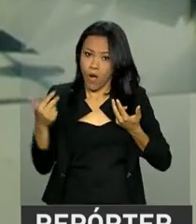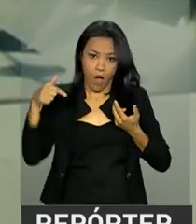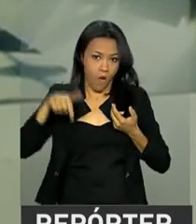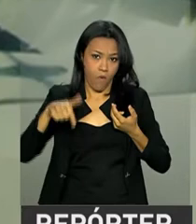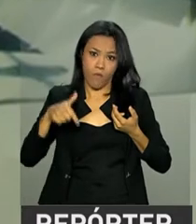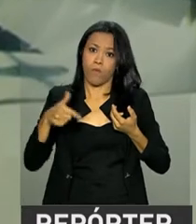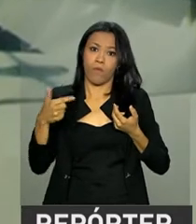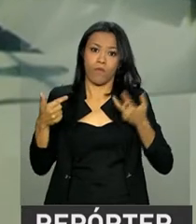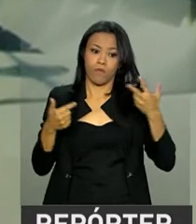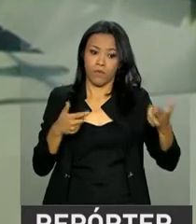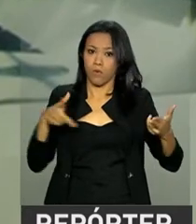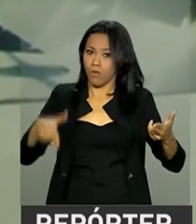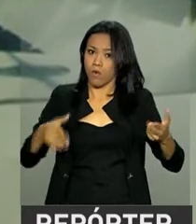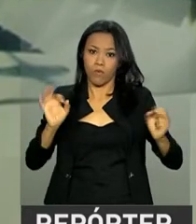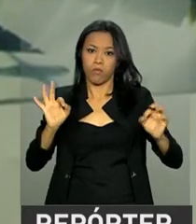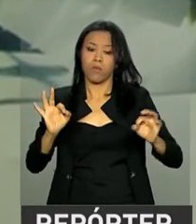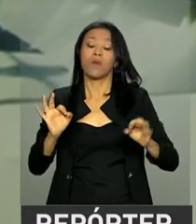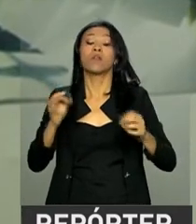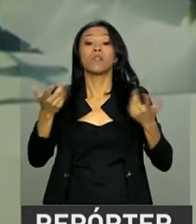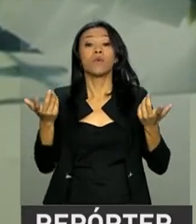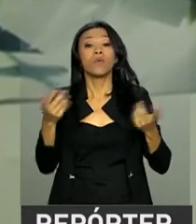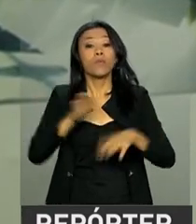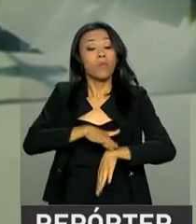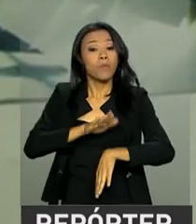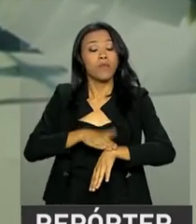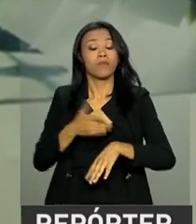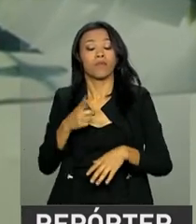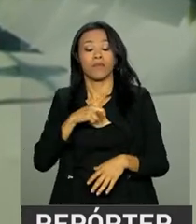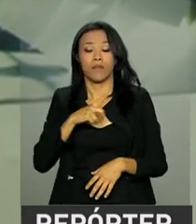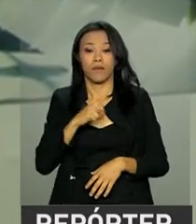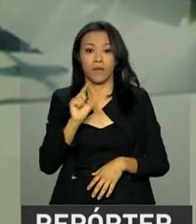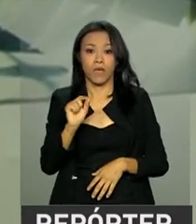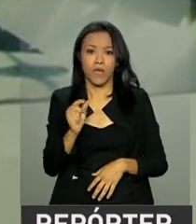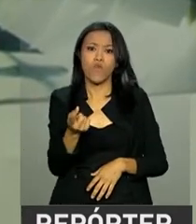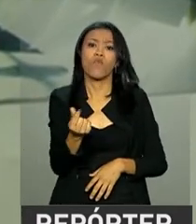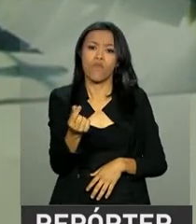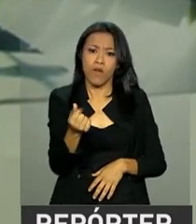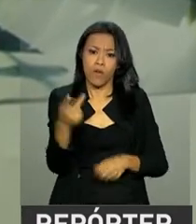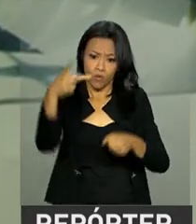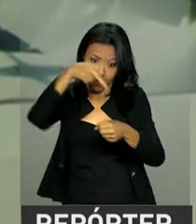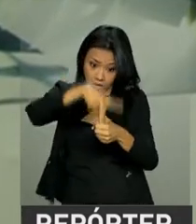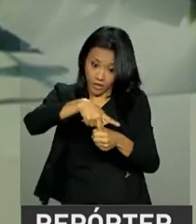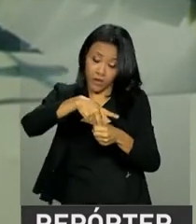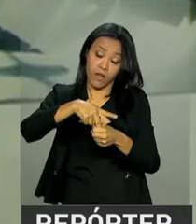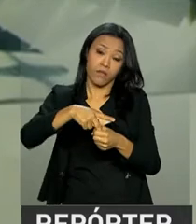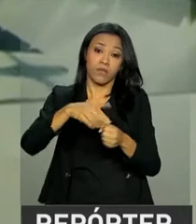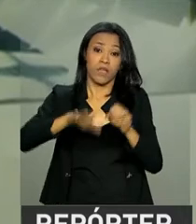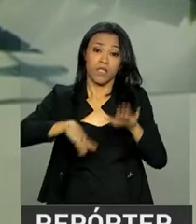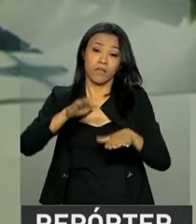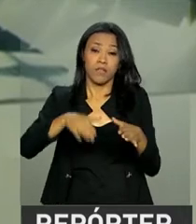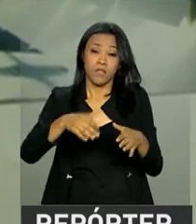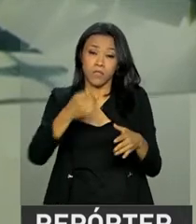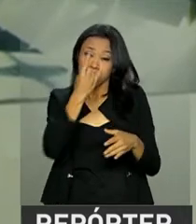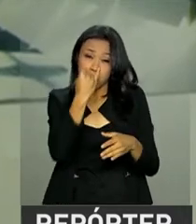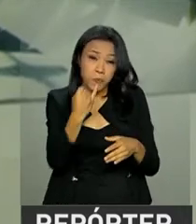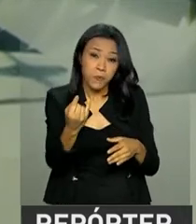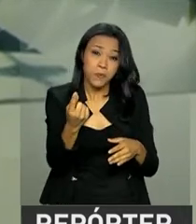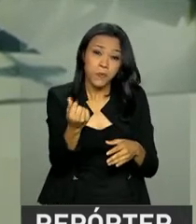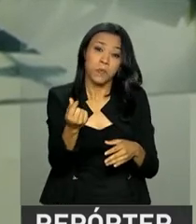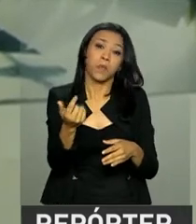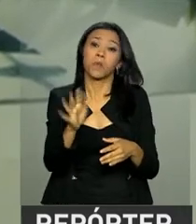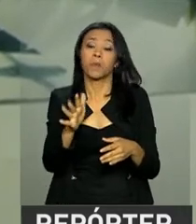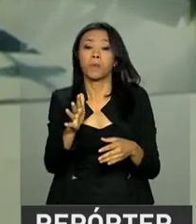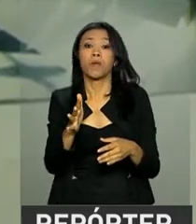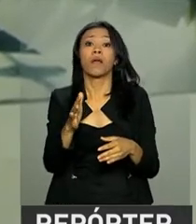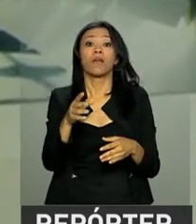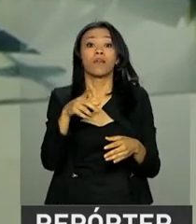óleo. Então, no momento onde você tem, né, um preço de petróleo que não é tão atrativo, e há também uma visão